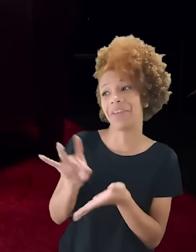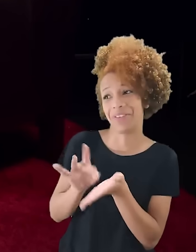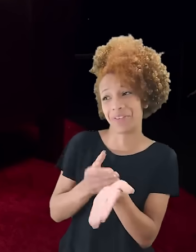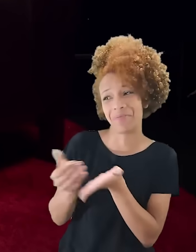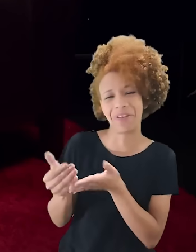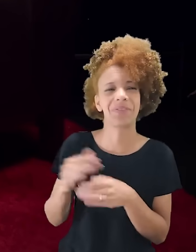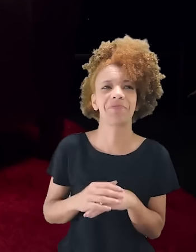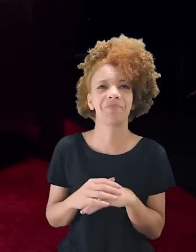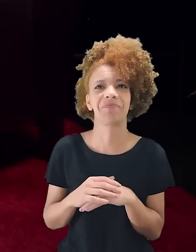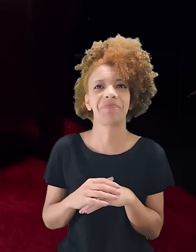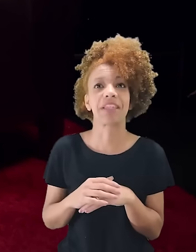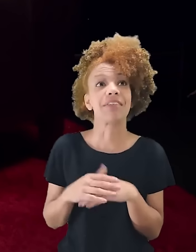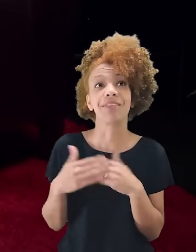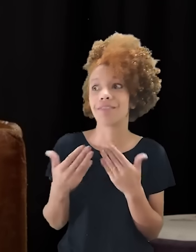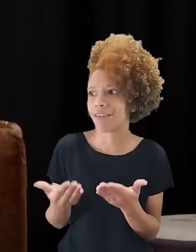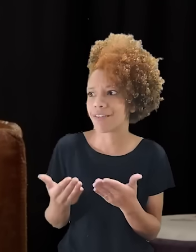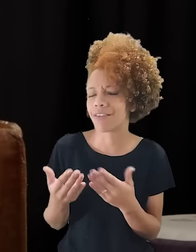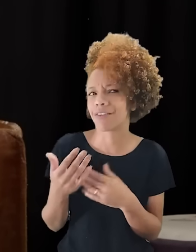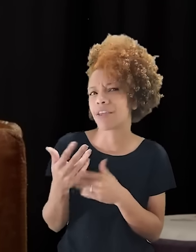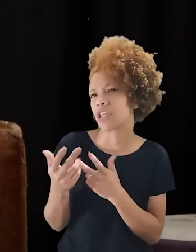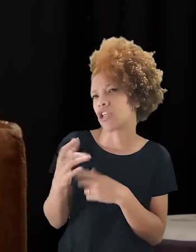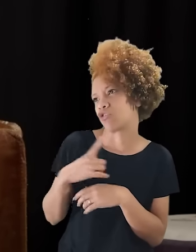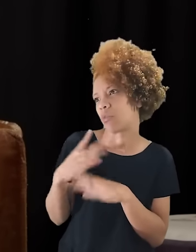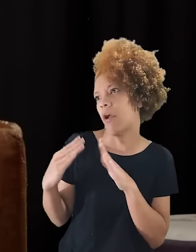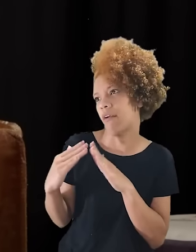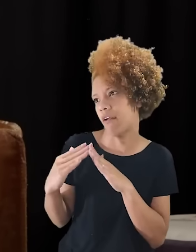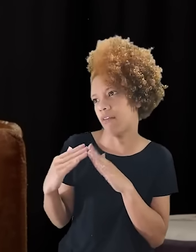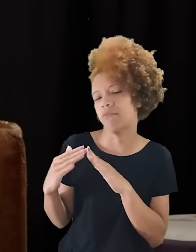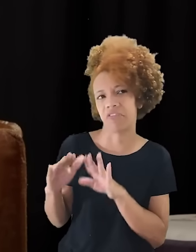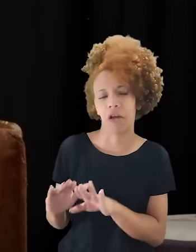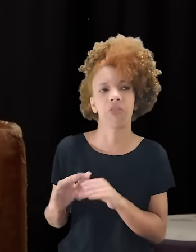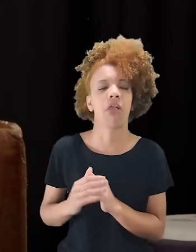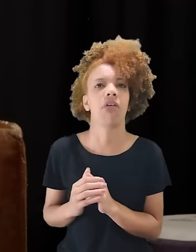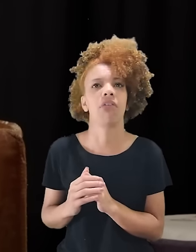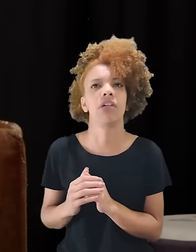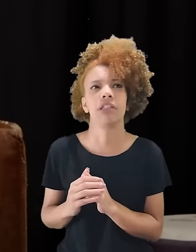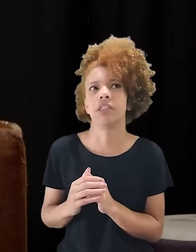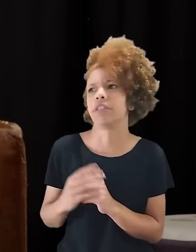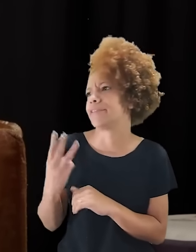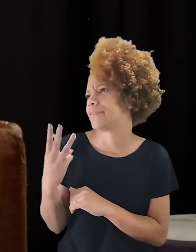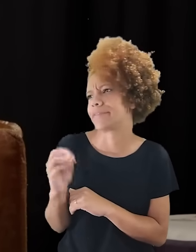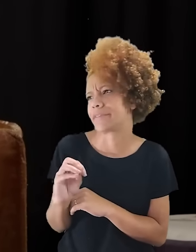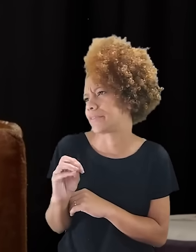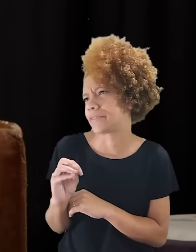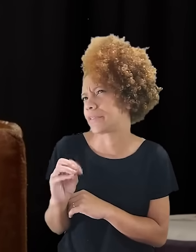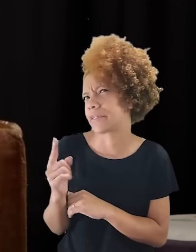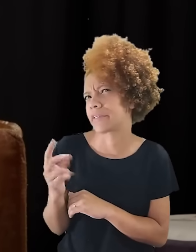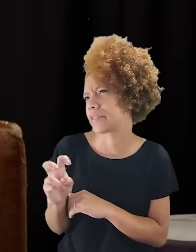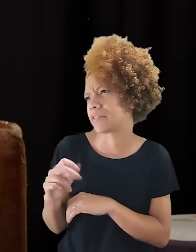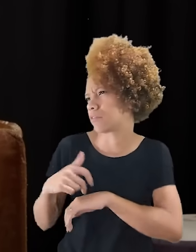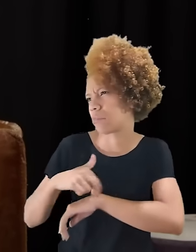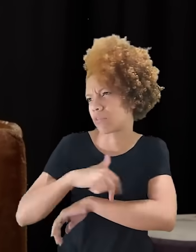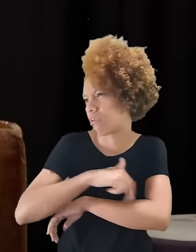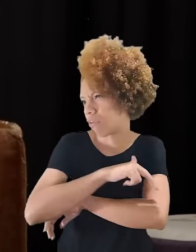início e aí F tinha uma casa que a gente ficava lá com as 13 30 acho que 30